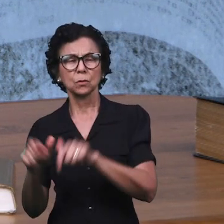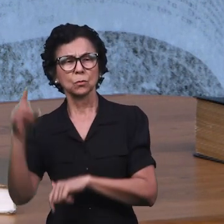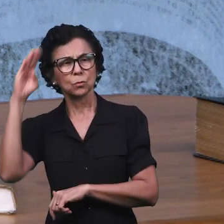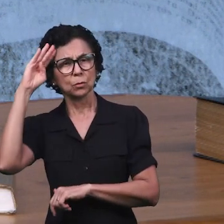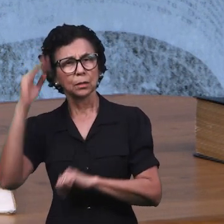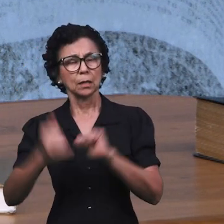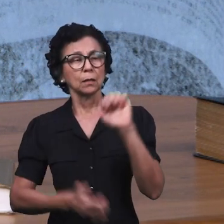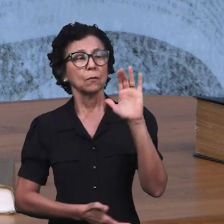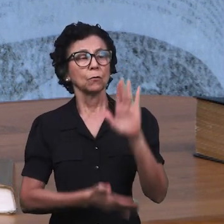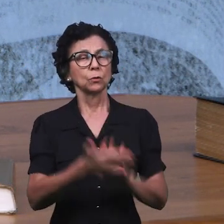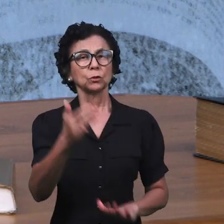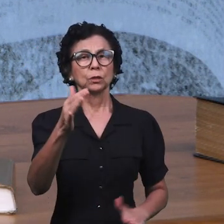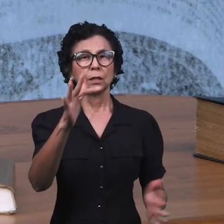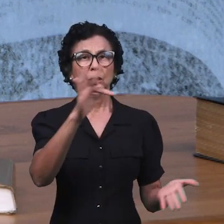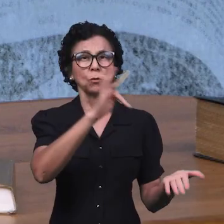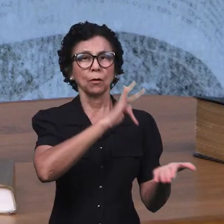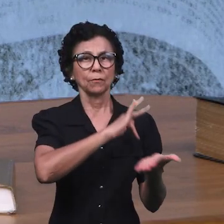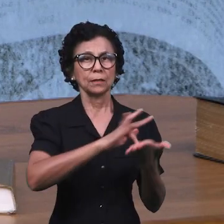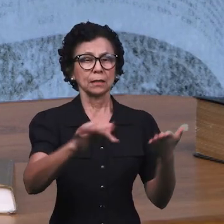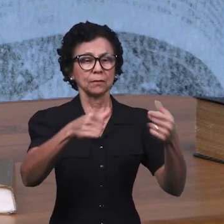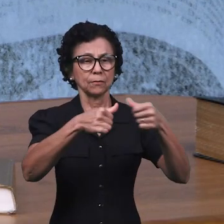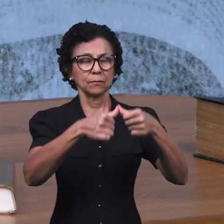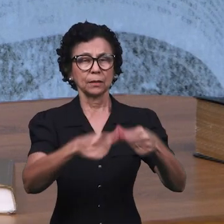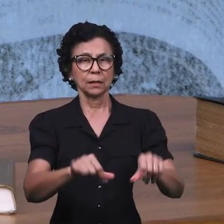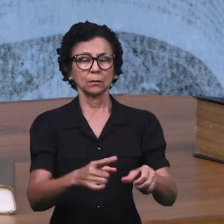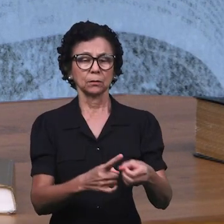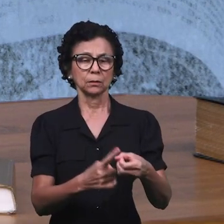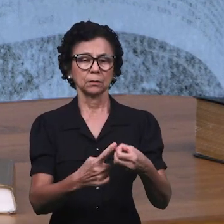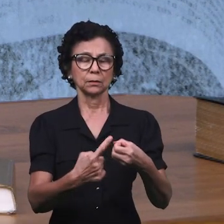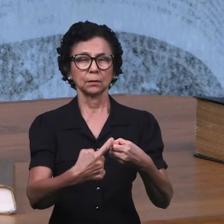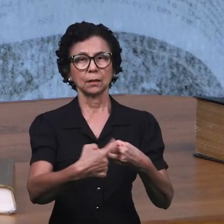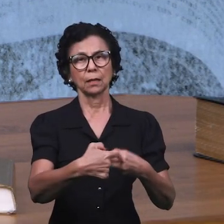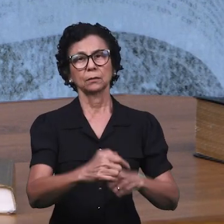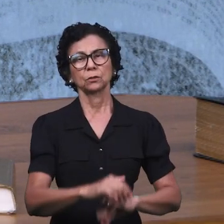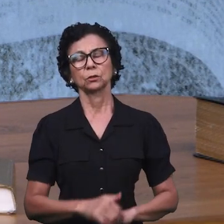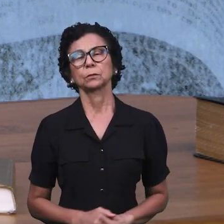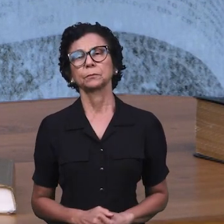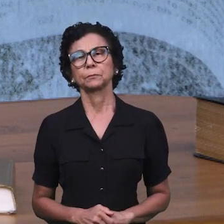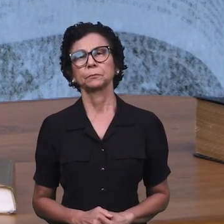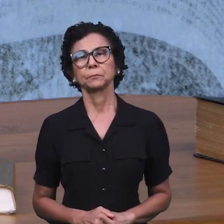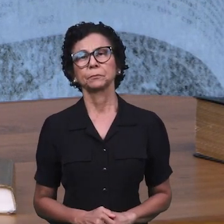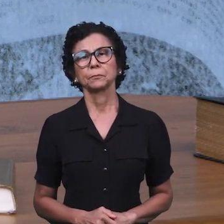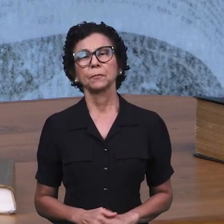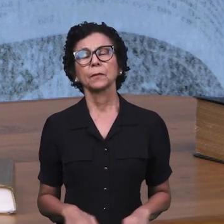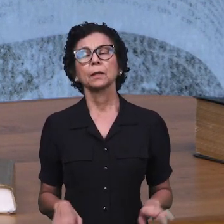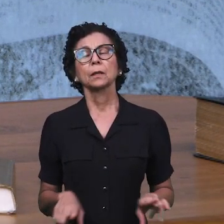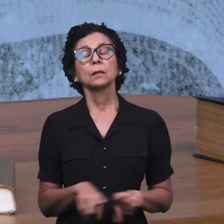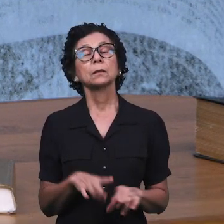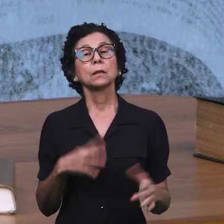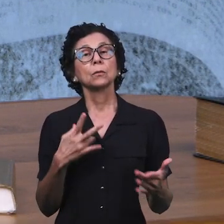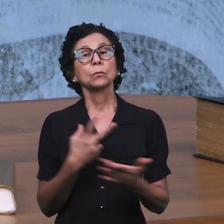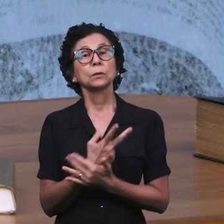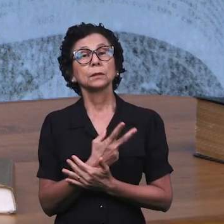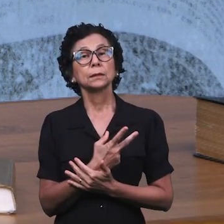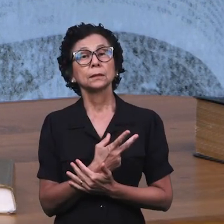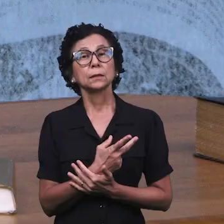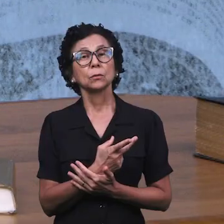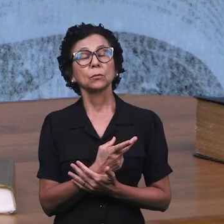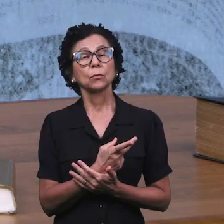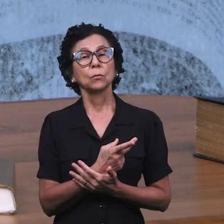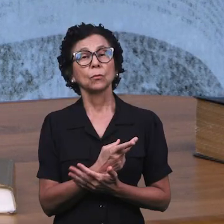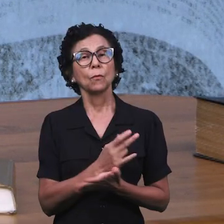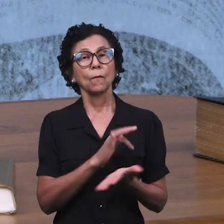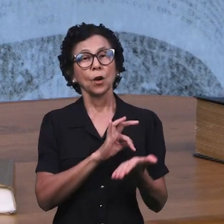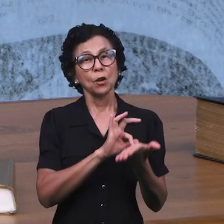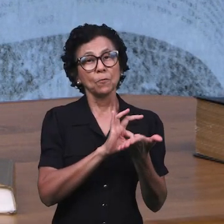filisteus e habitaram nelas. Sucedeu, pois, que, Vindo os filisteus